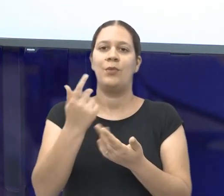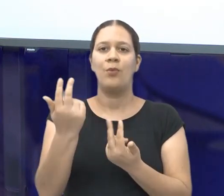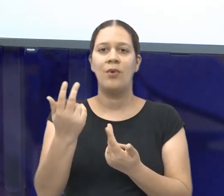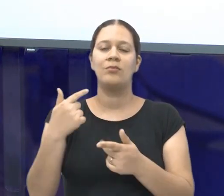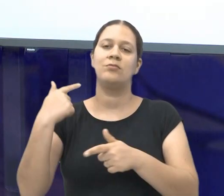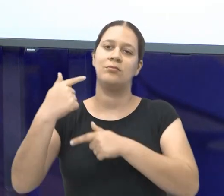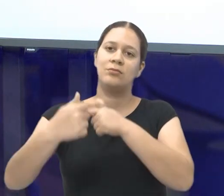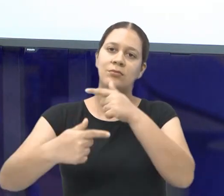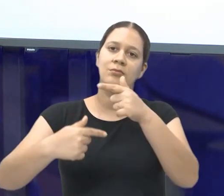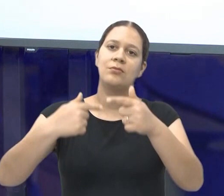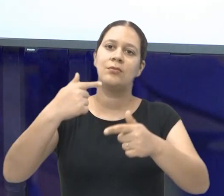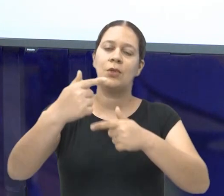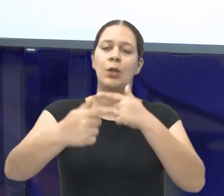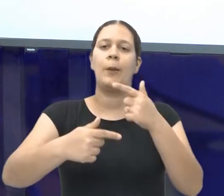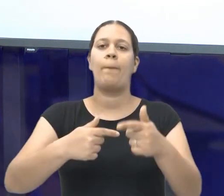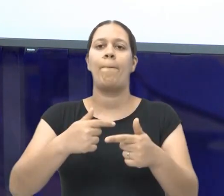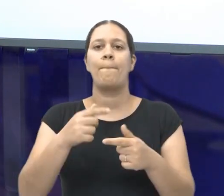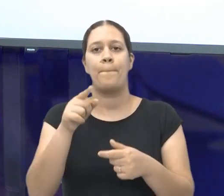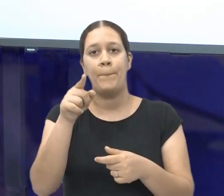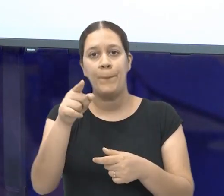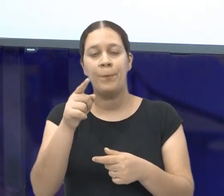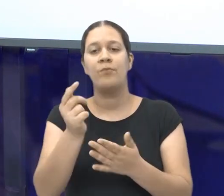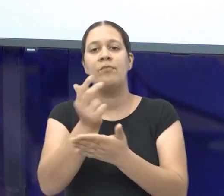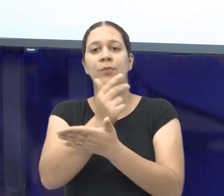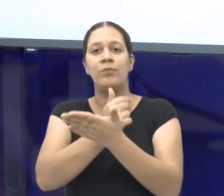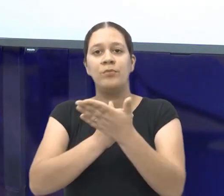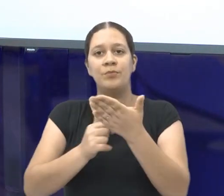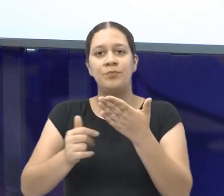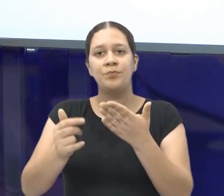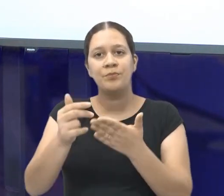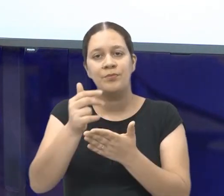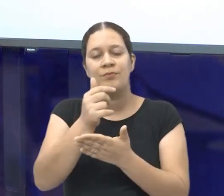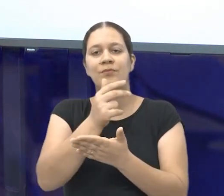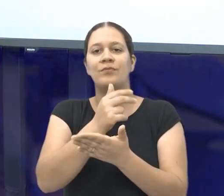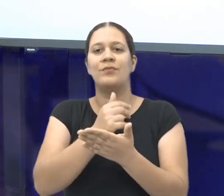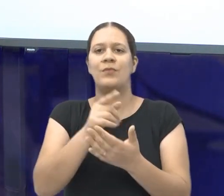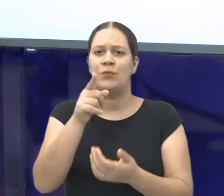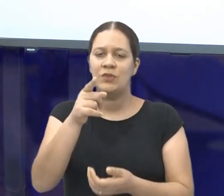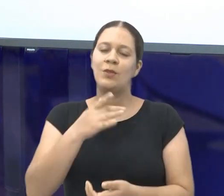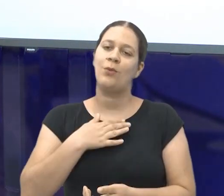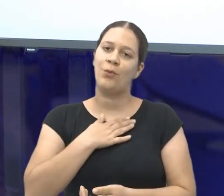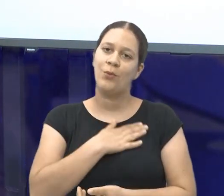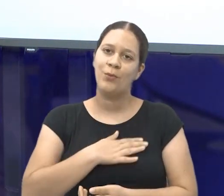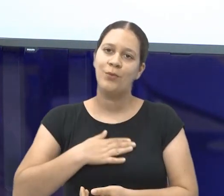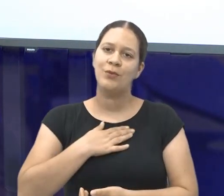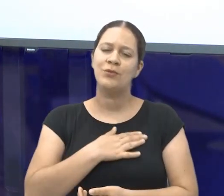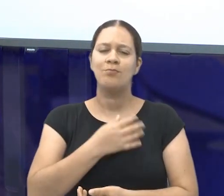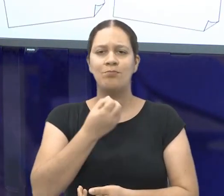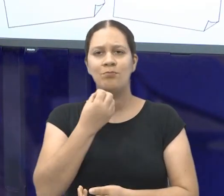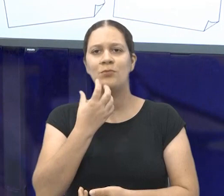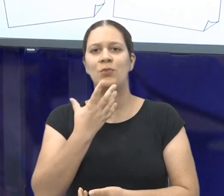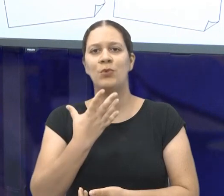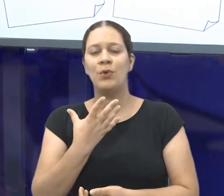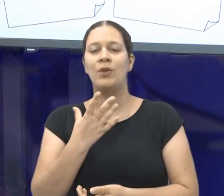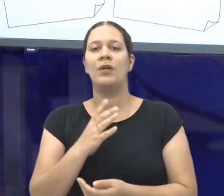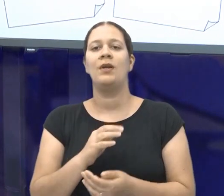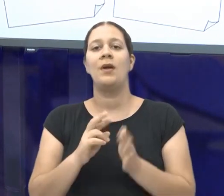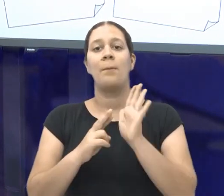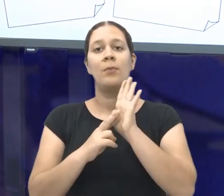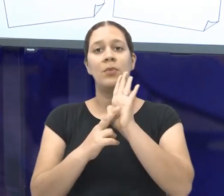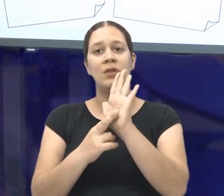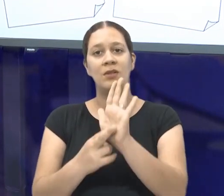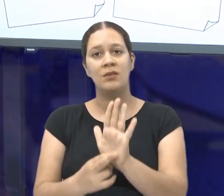ideia é então que você, por meio de imagens, desenhos, e você certamente gosta de desenhar. É tão bom, né?